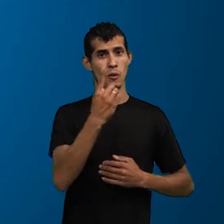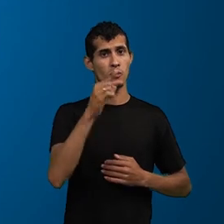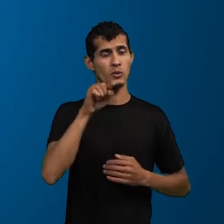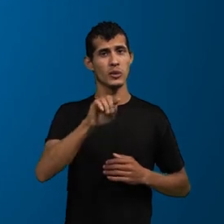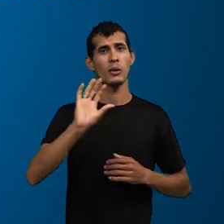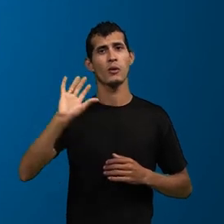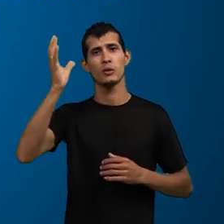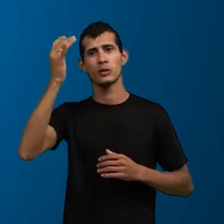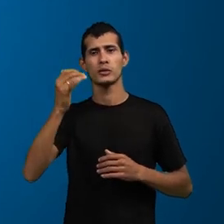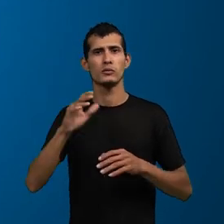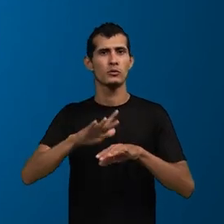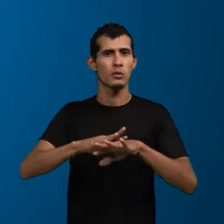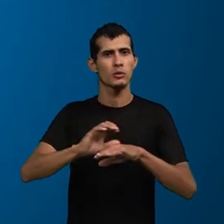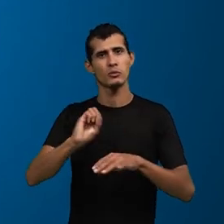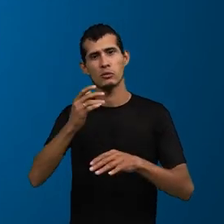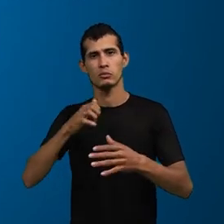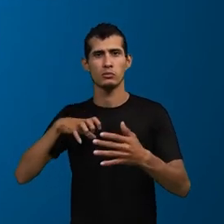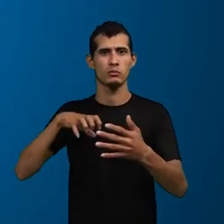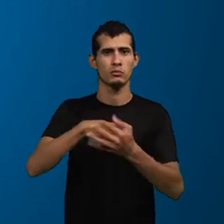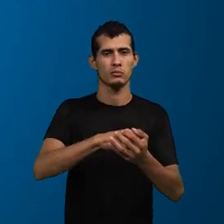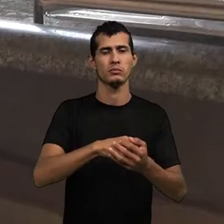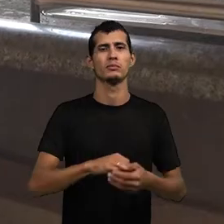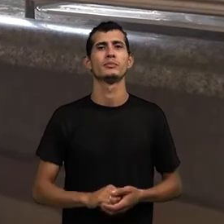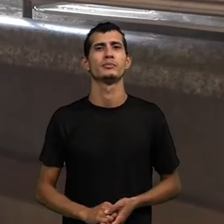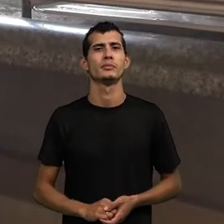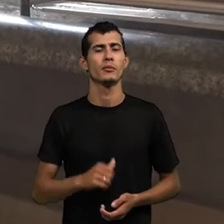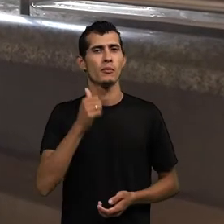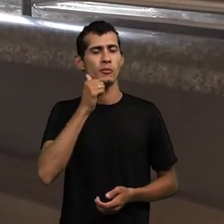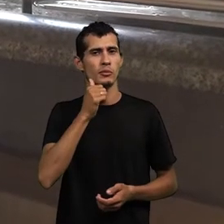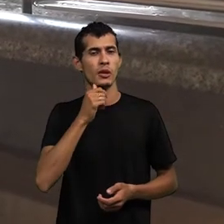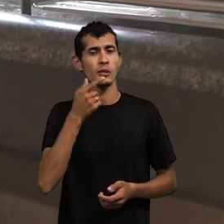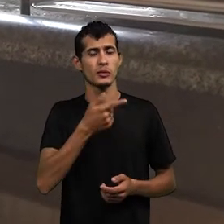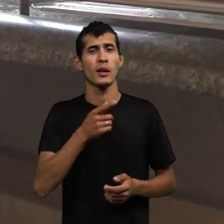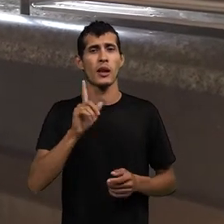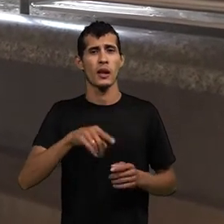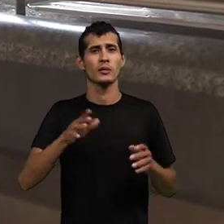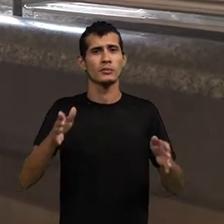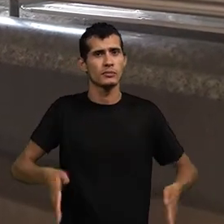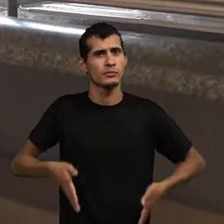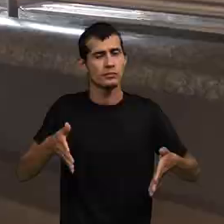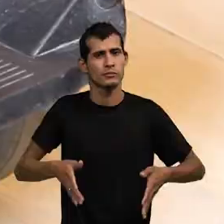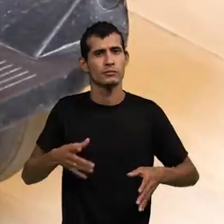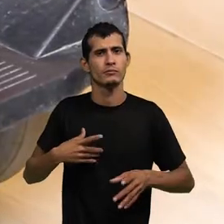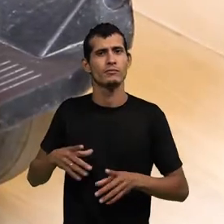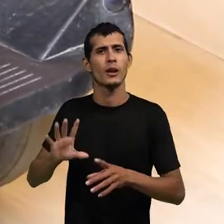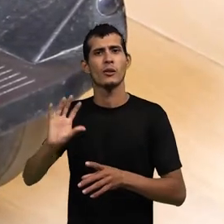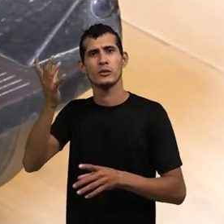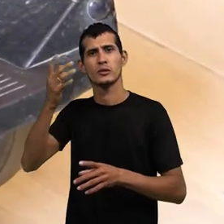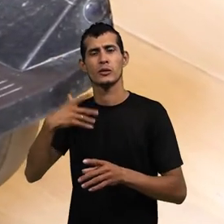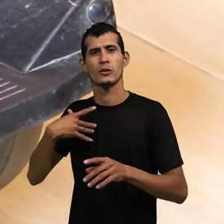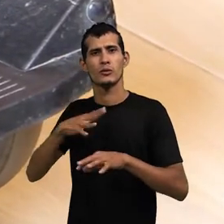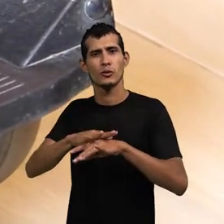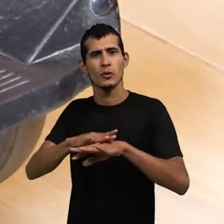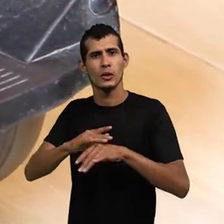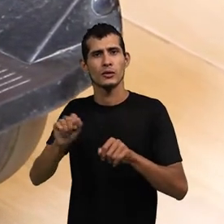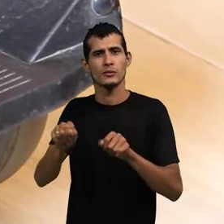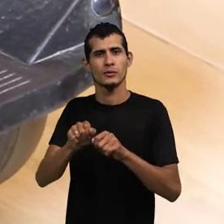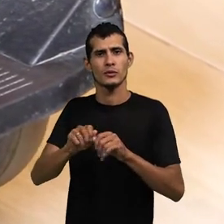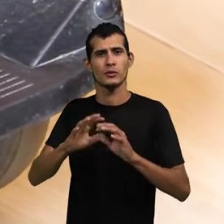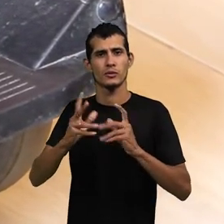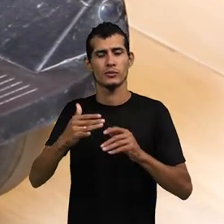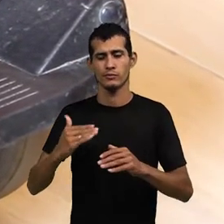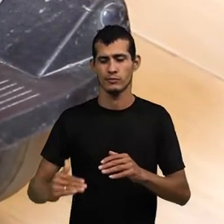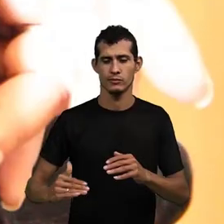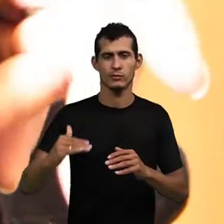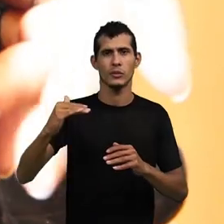1% adquiriu em decorrência de doença ou acidente. Josélia é cadeirante e desenvolveu a deficiência após uma doença inflamatória